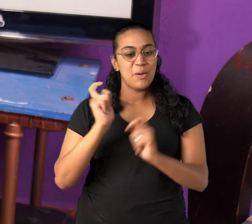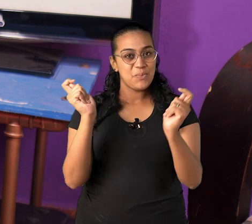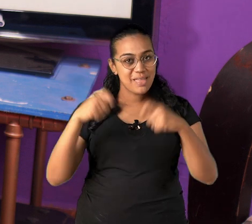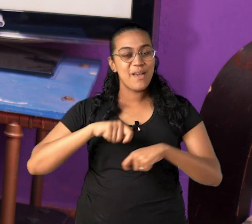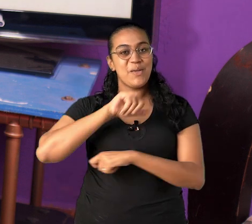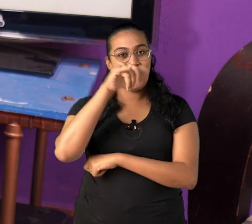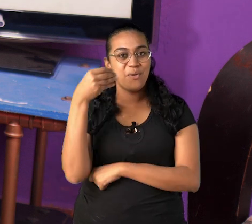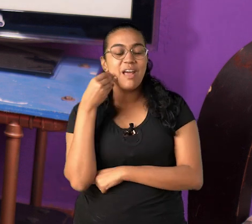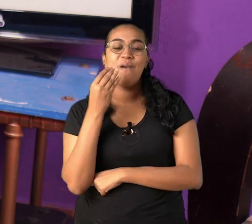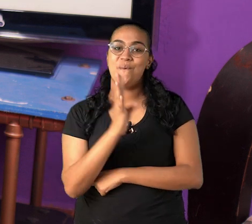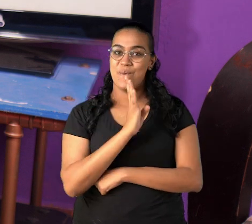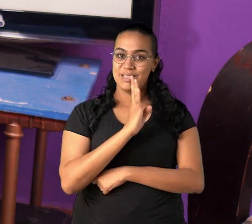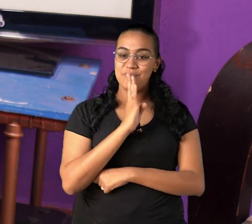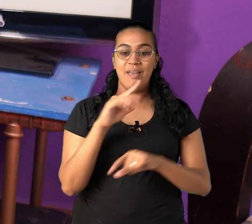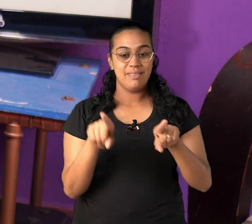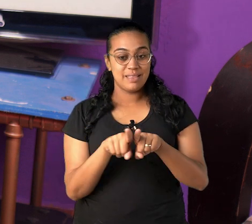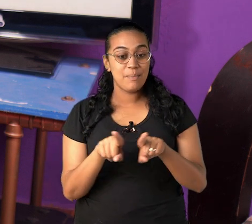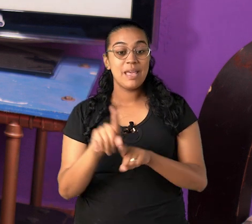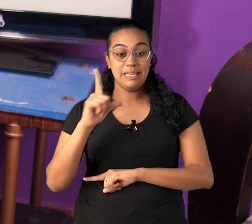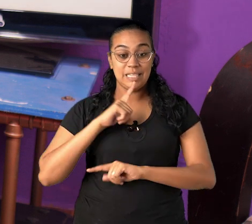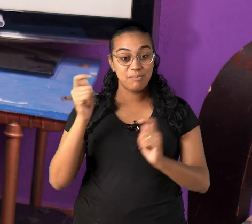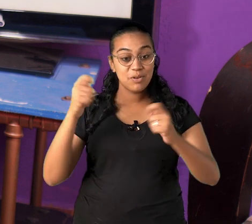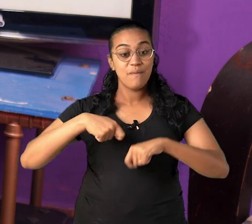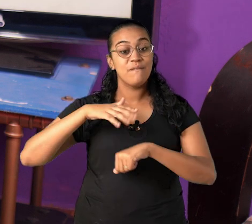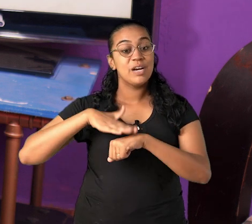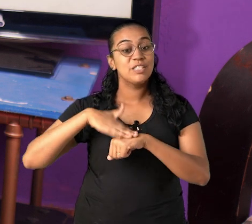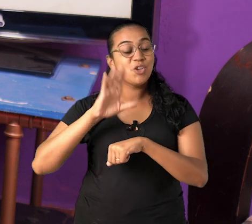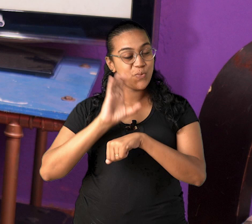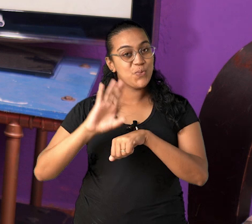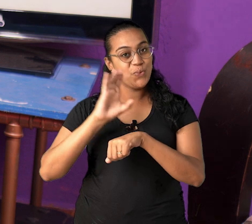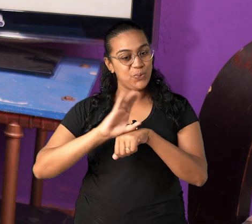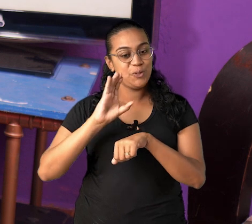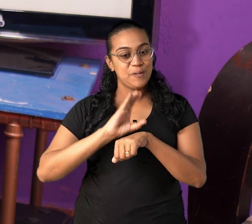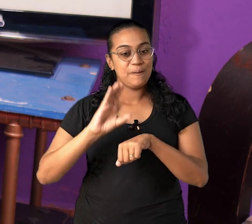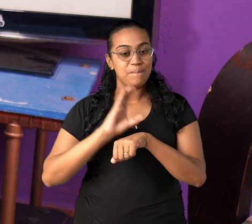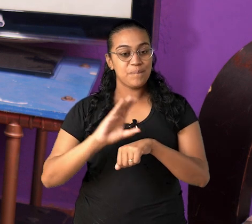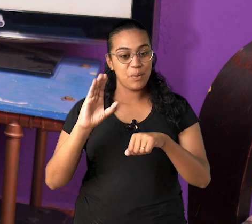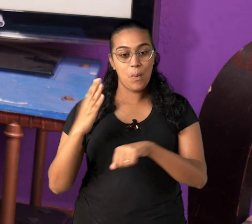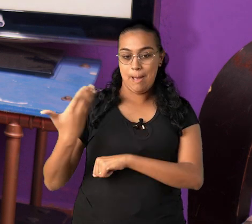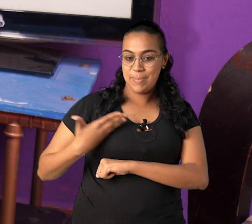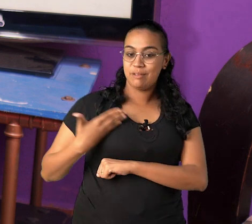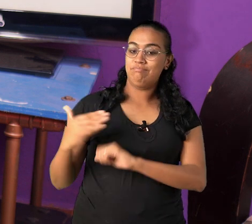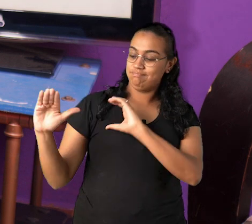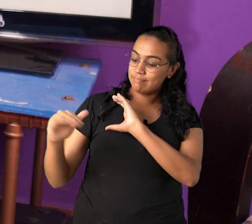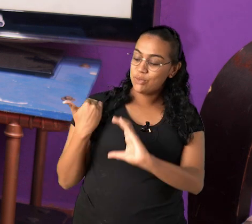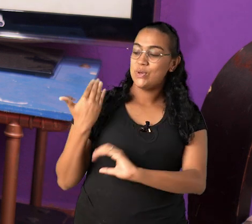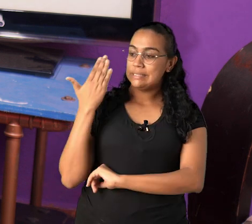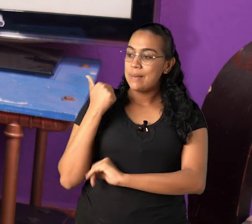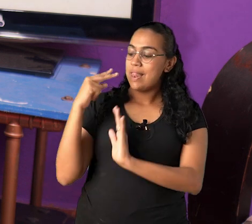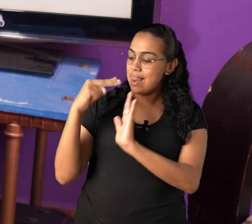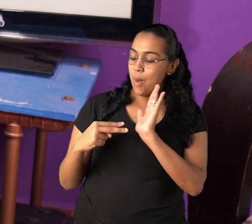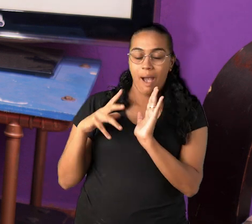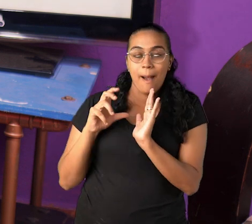de possibilidade, de oportunidade de conhecimento e tal. E aí veio a possibilidade de fazer esse curso, né, um parceiro encaminhou ali e tudo